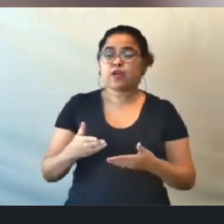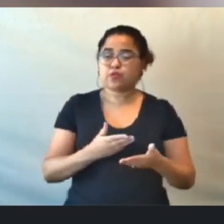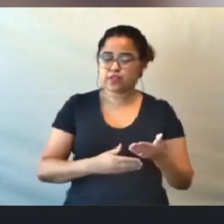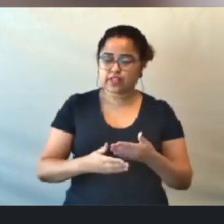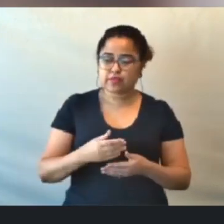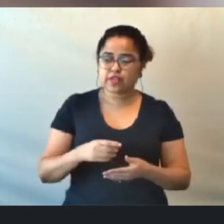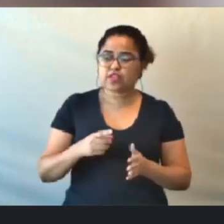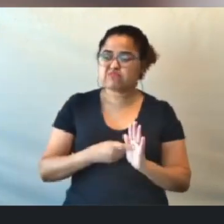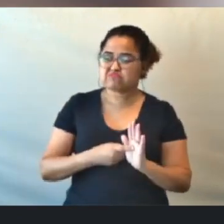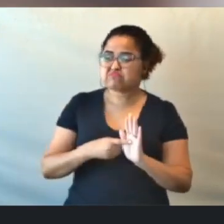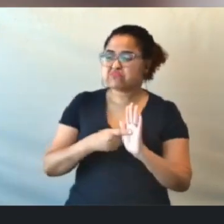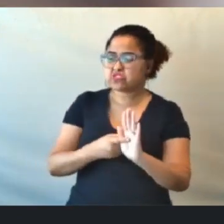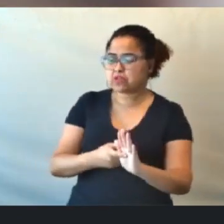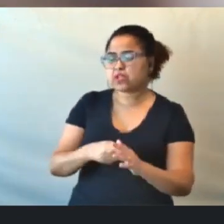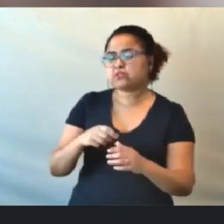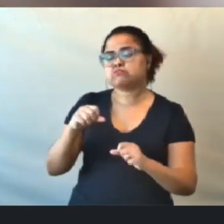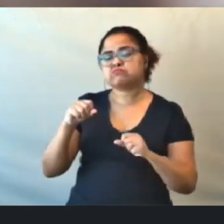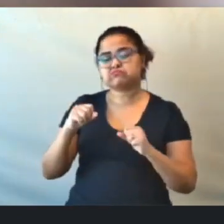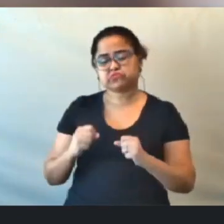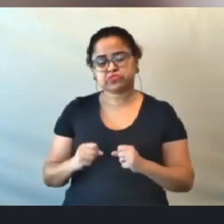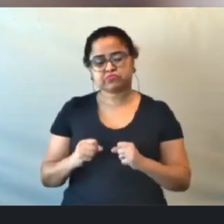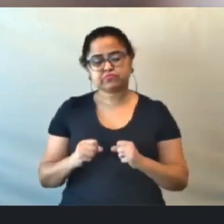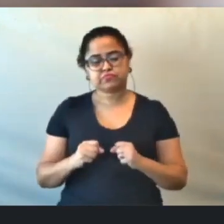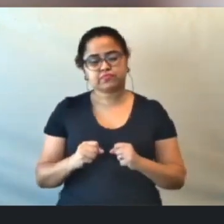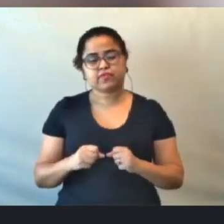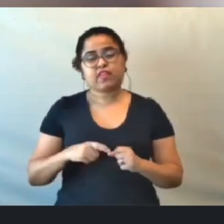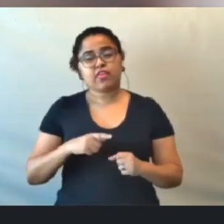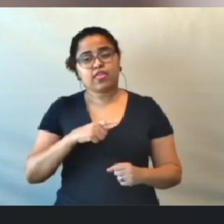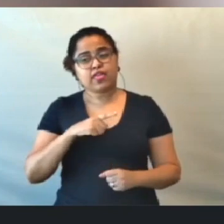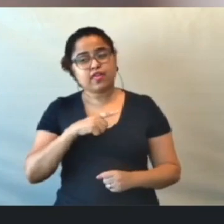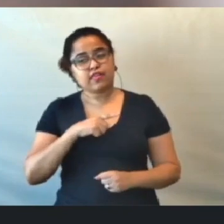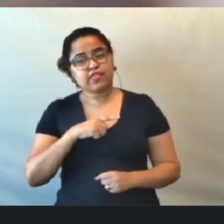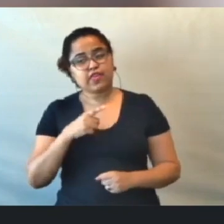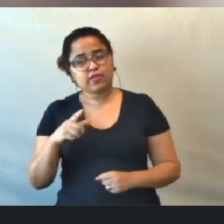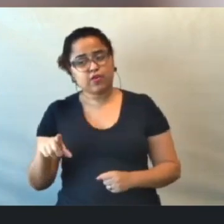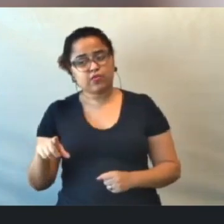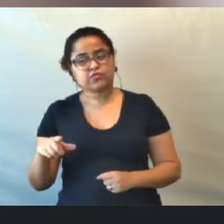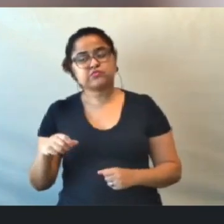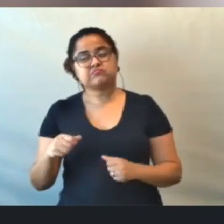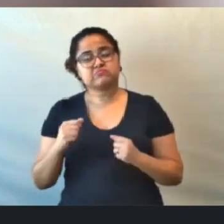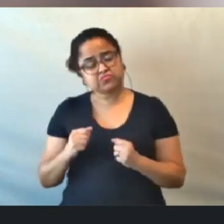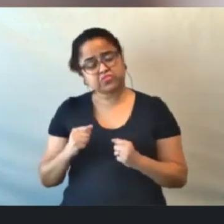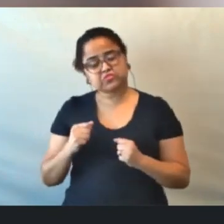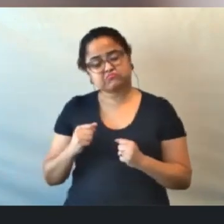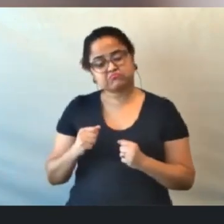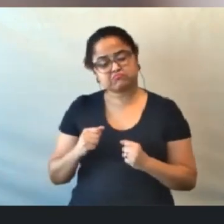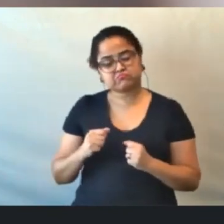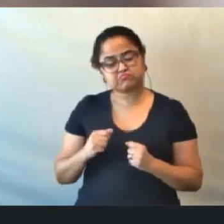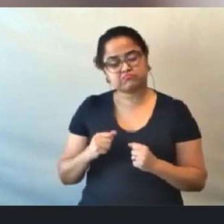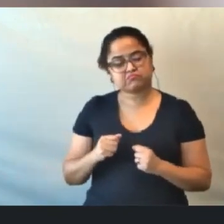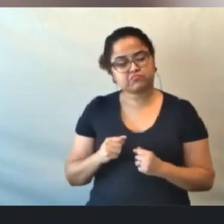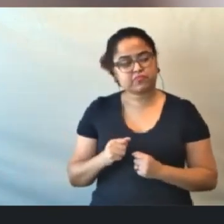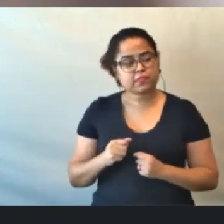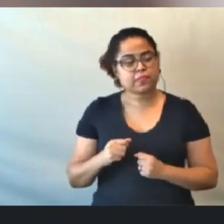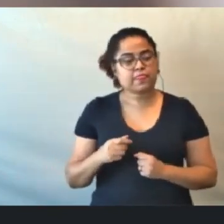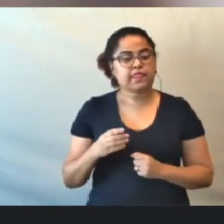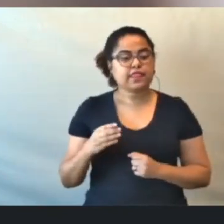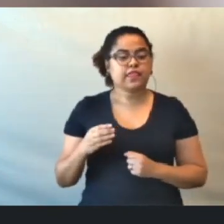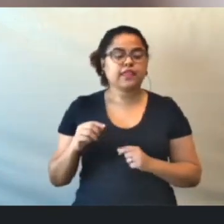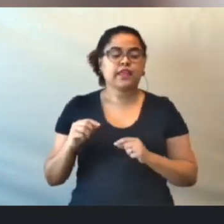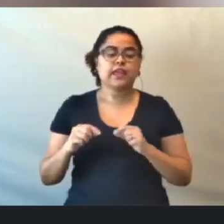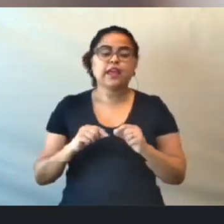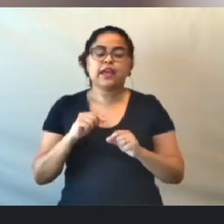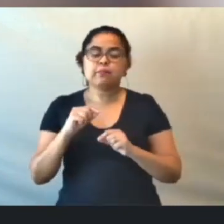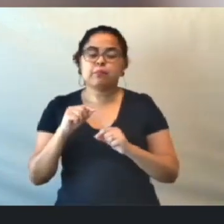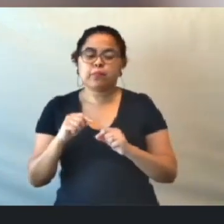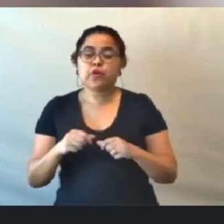Existem outros. Talvez até menos eficientes, mas que podem funcionar. Tem a biomanipulação, por exemplo. É um tratamento que pode funcionar, só